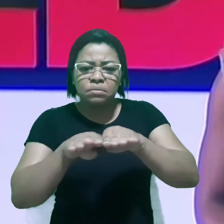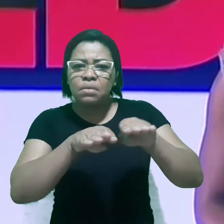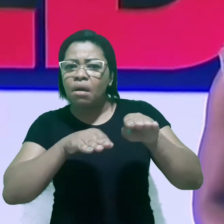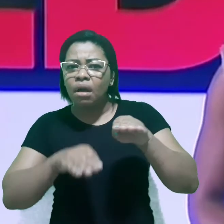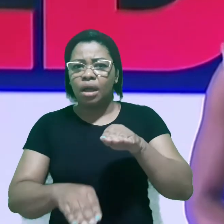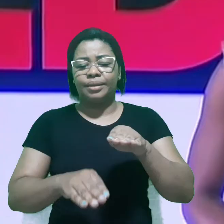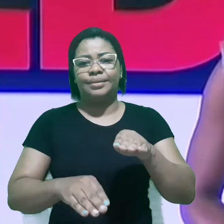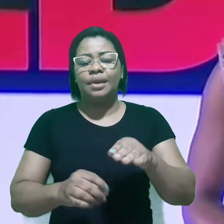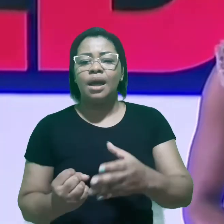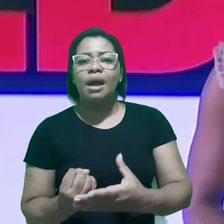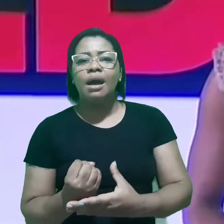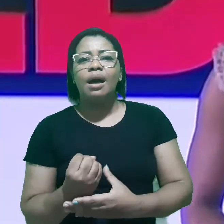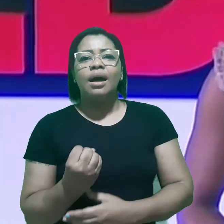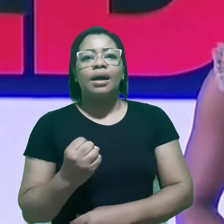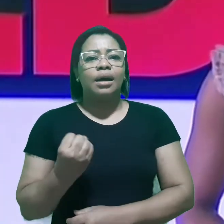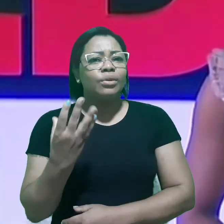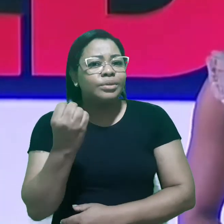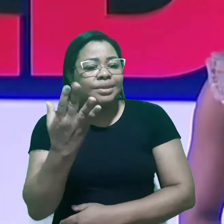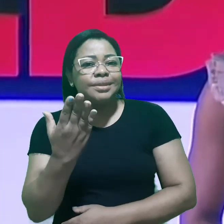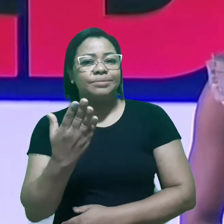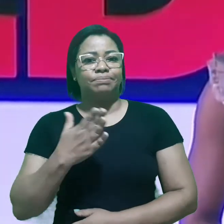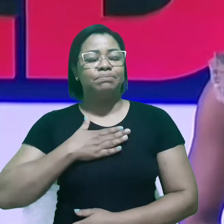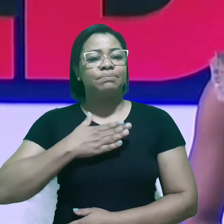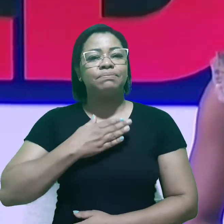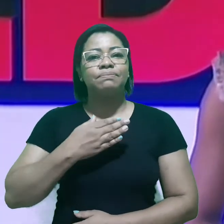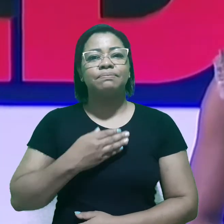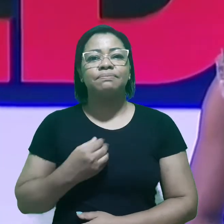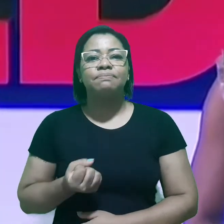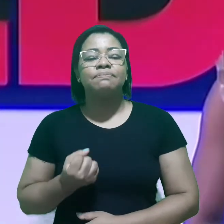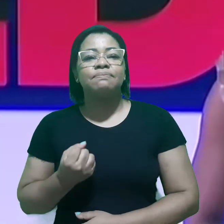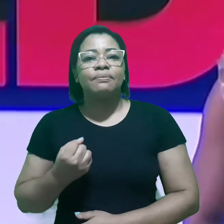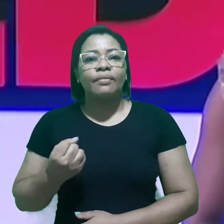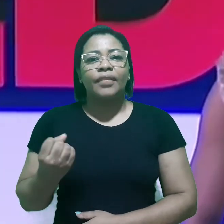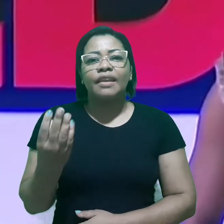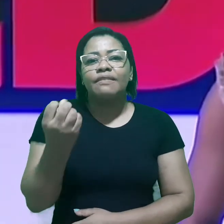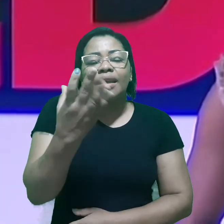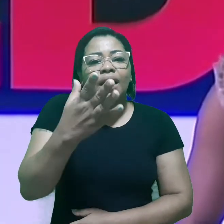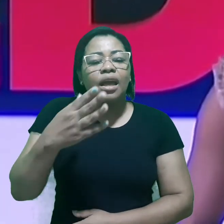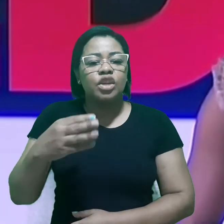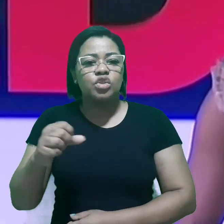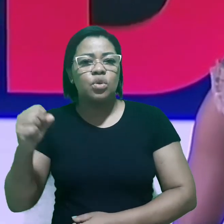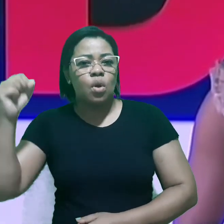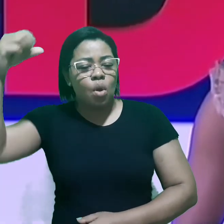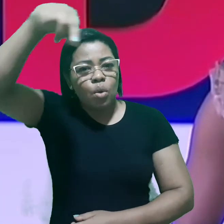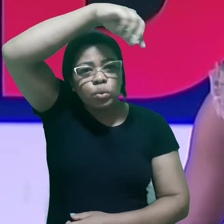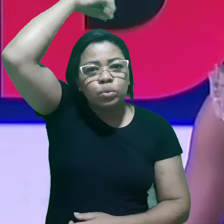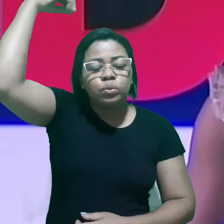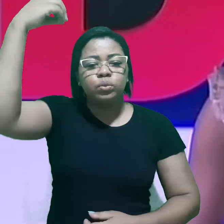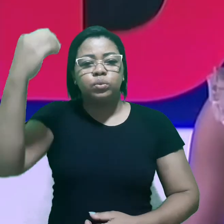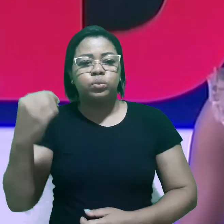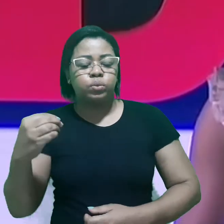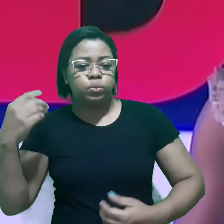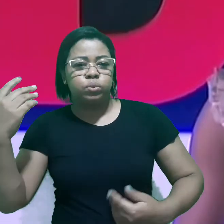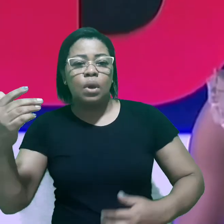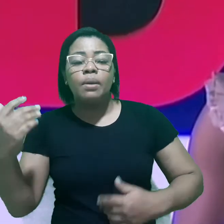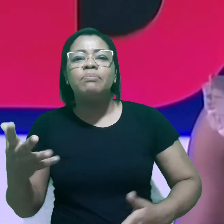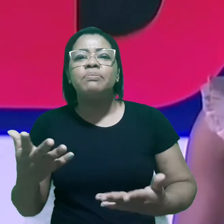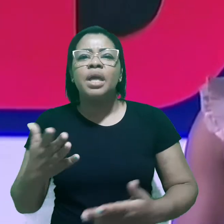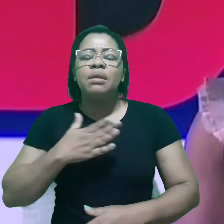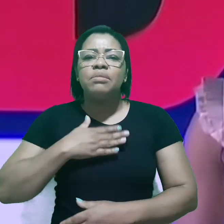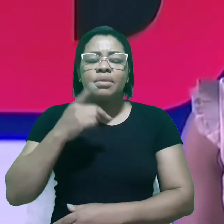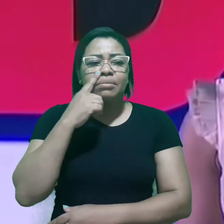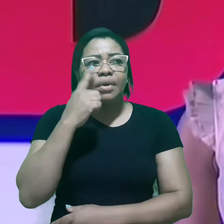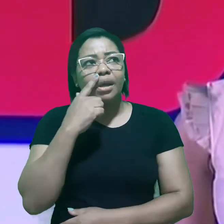sobre imigração de ambos os lados, dos Estados Unidos e do México? E se minha mãe tivesse contado que a família de Fidel era pobre